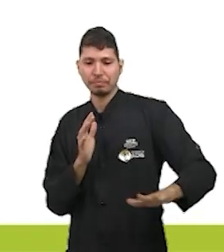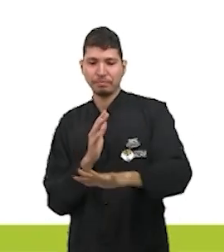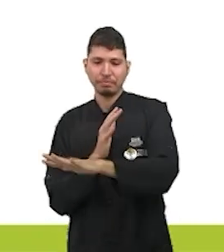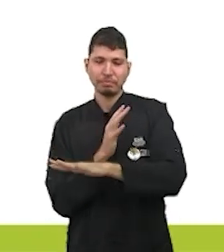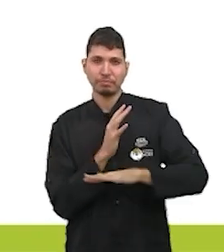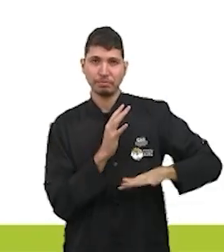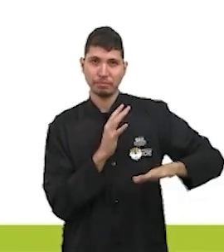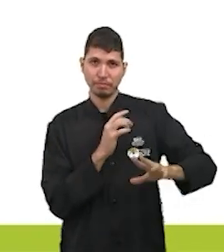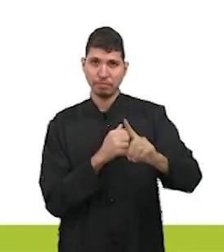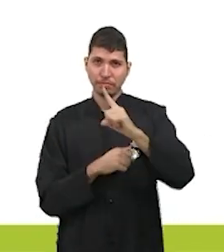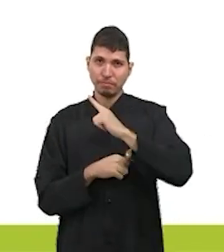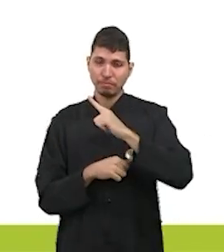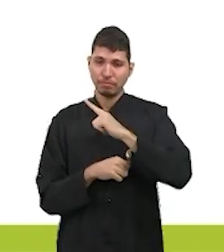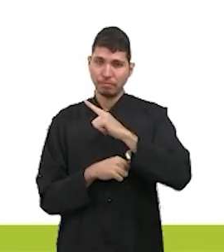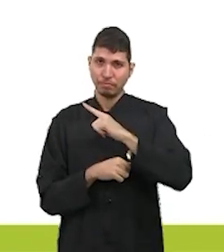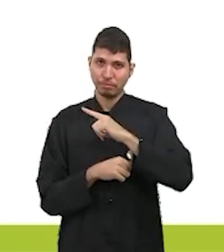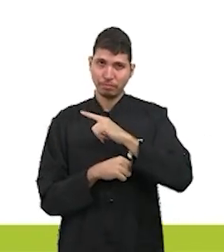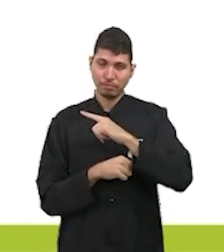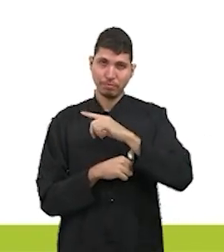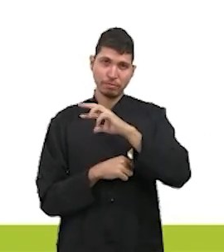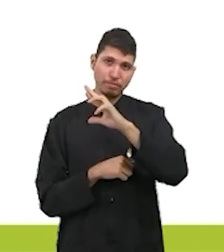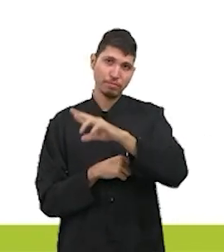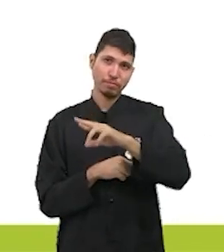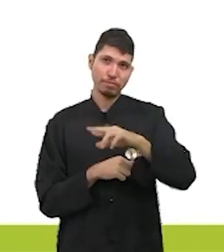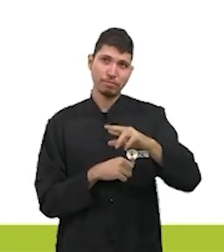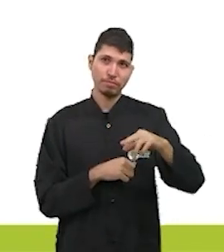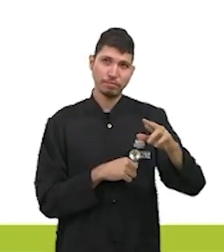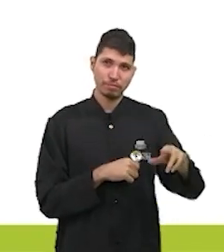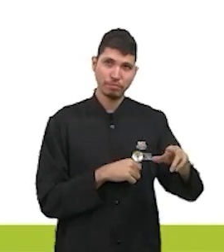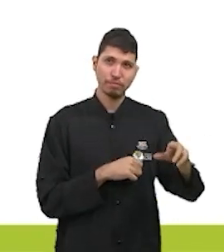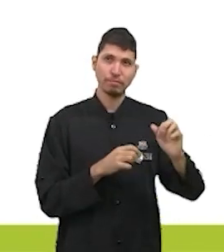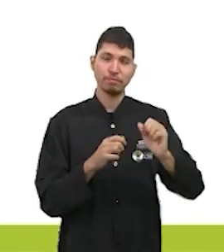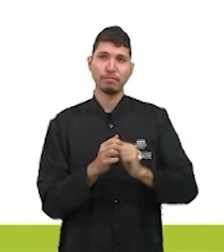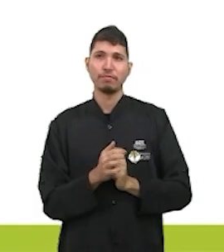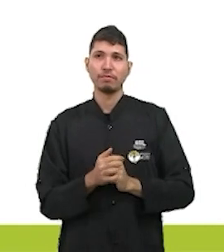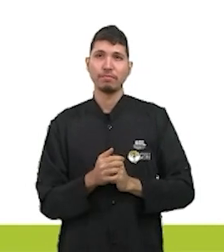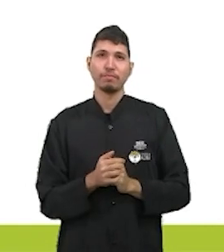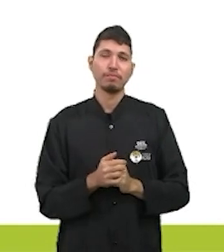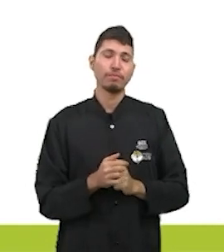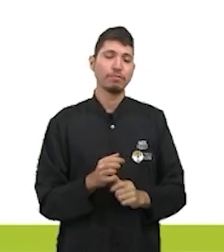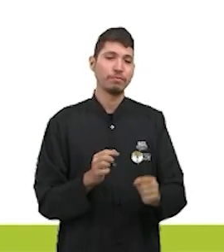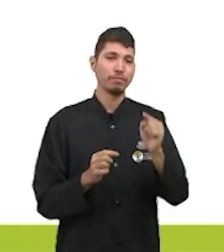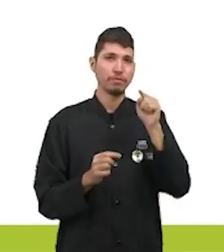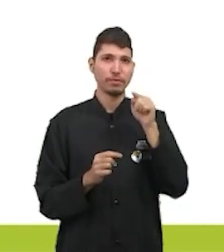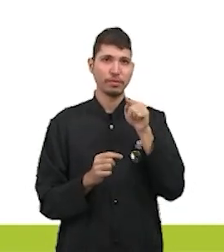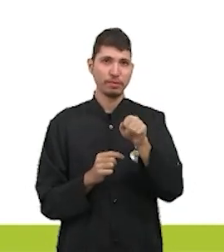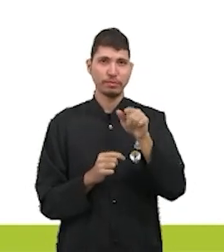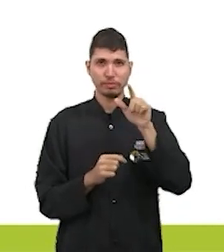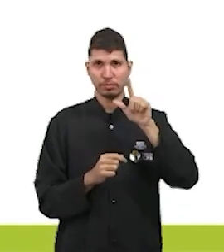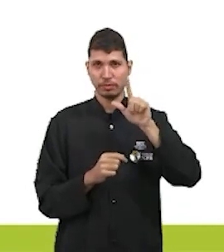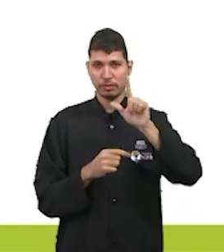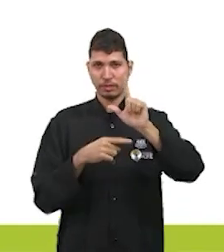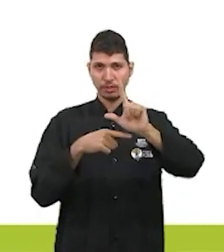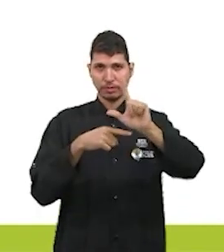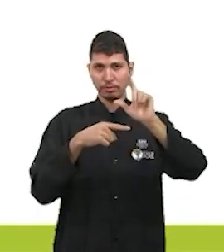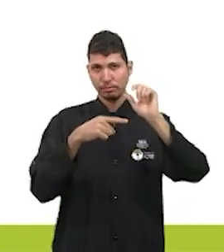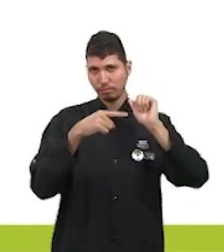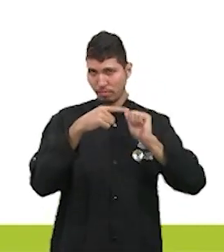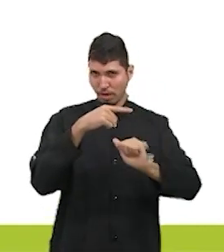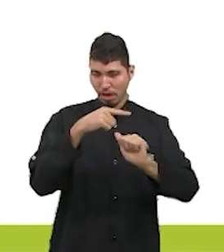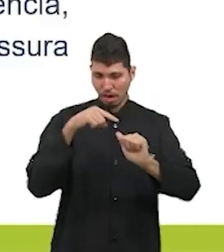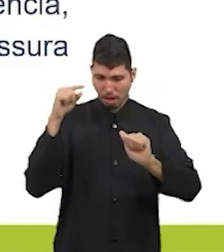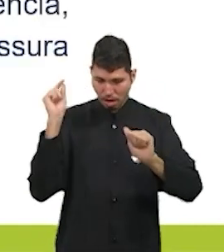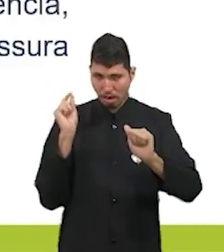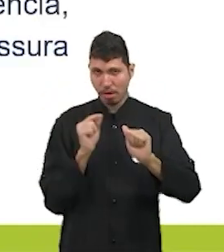minha resistência, que é igual ao meu ρ, vezes o meu L, que é o comprimento, dividido pela área. A